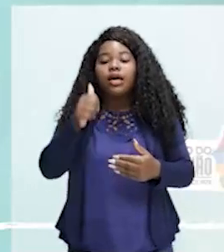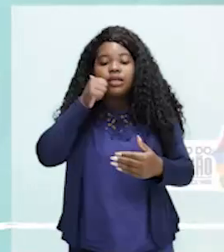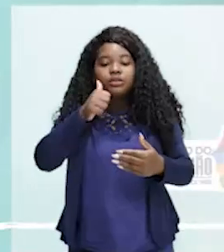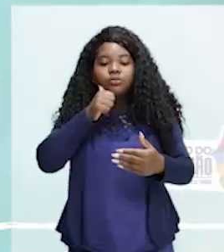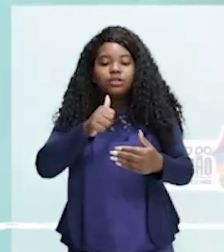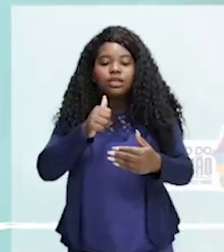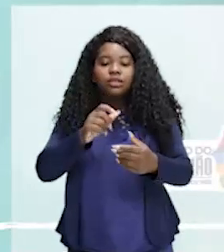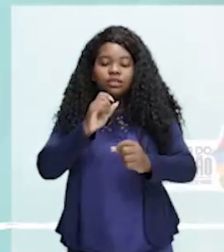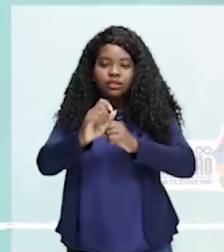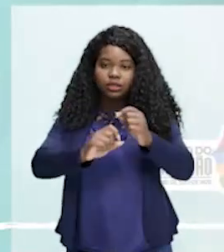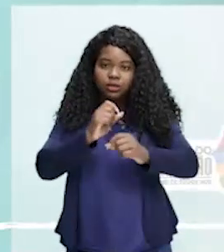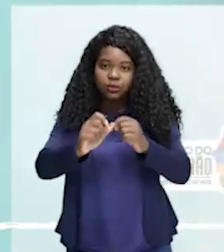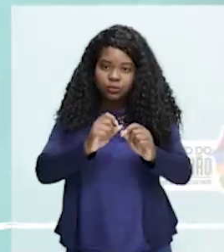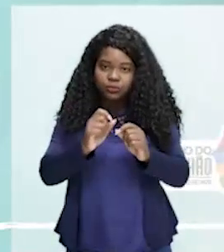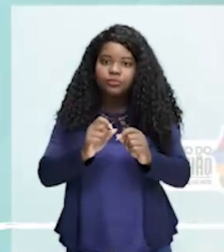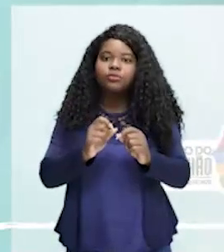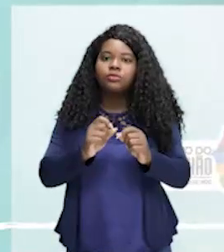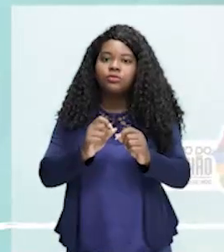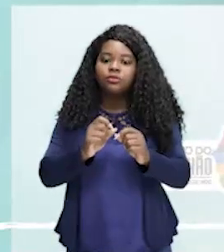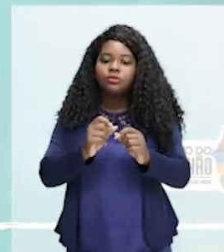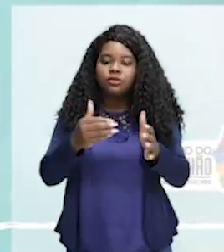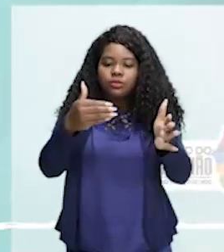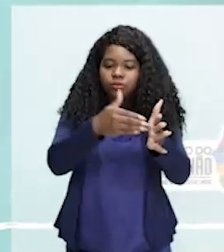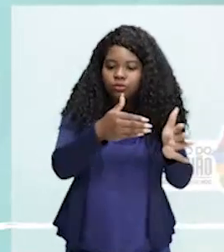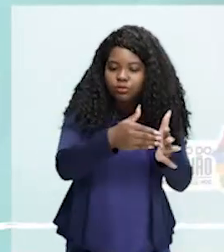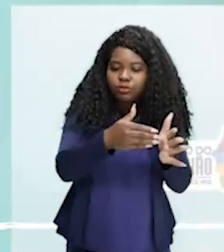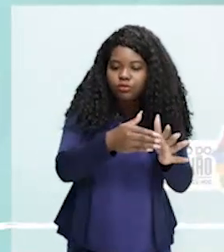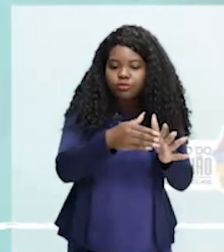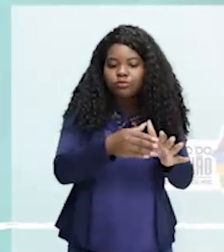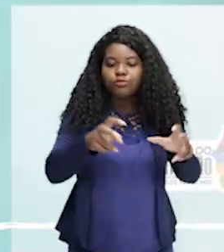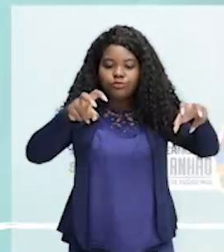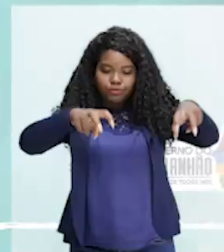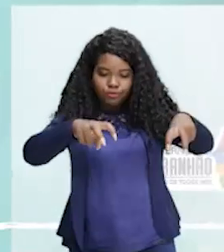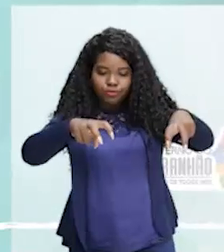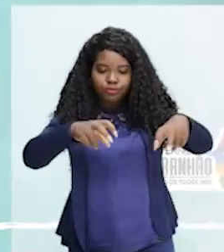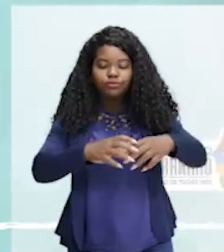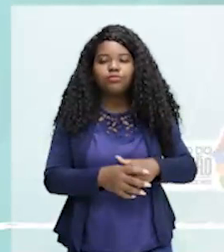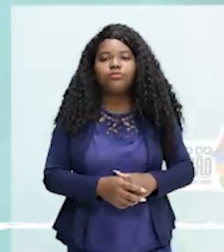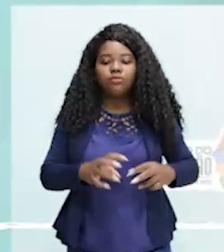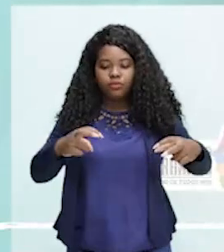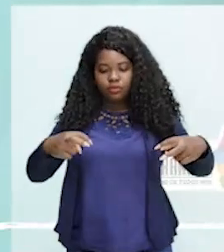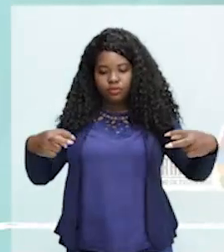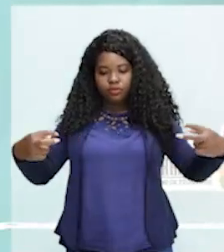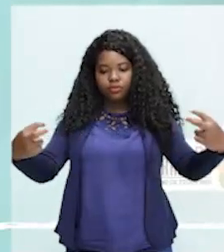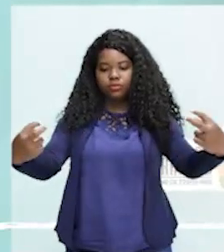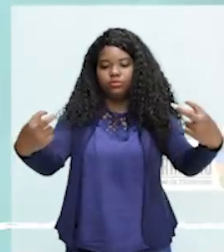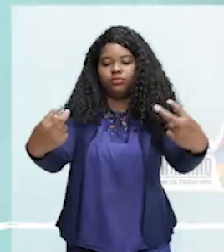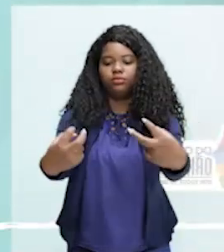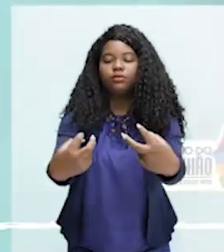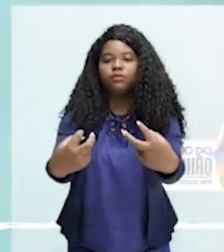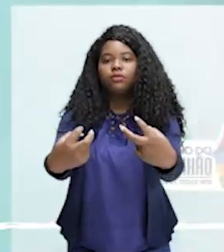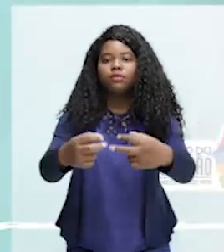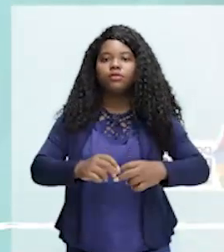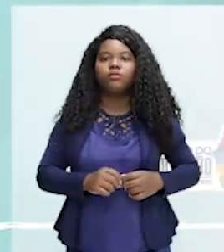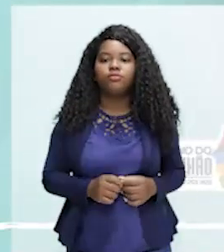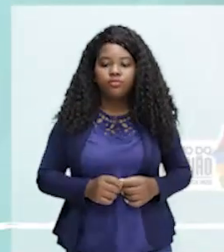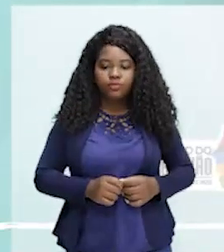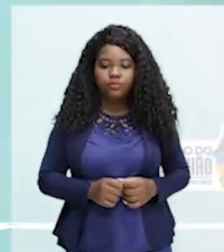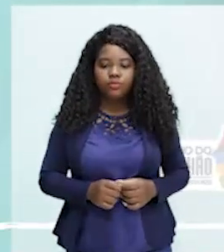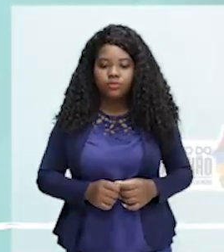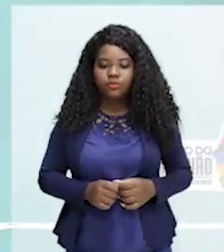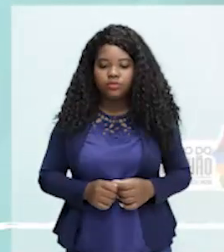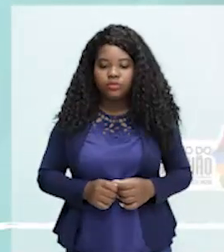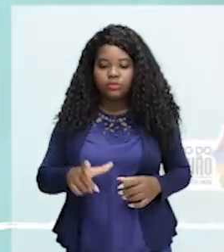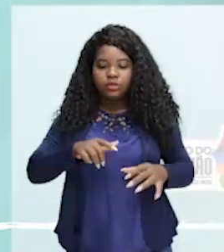dar origem a 2 formas de teatro, no formato especificamente. Nós temos aula na plataforma sobre isso, que são os tipos de palco, que é o palco de